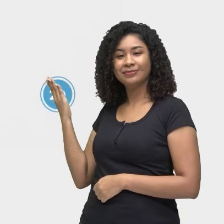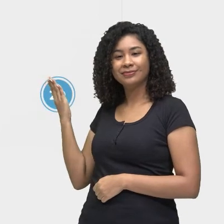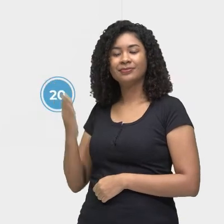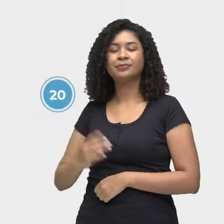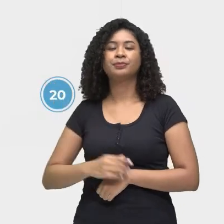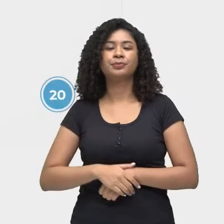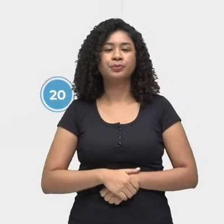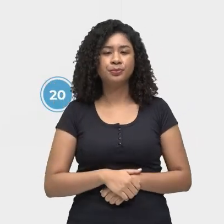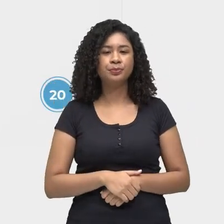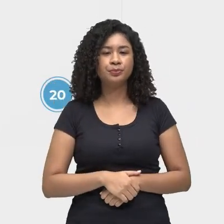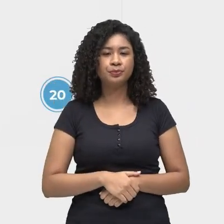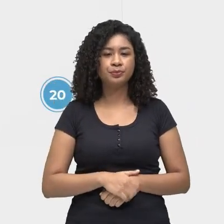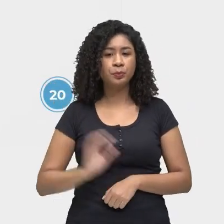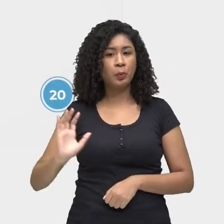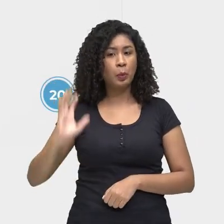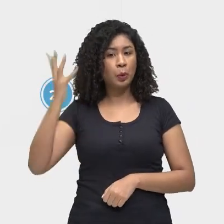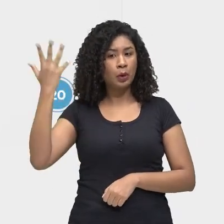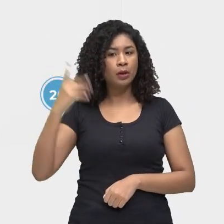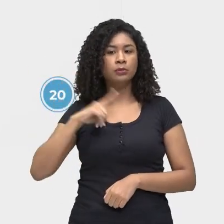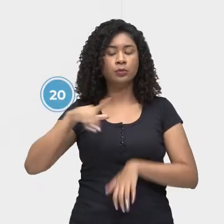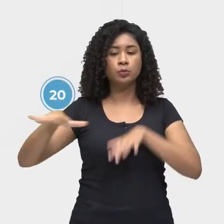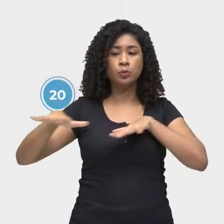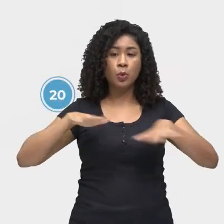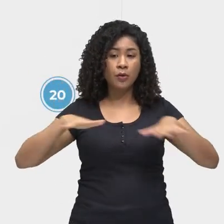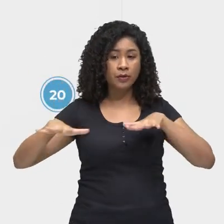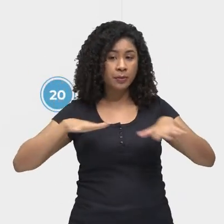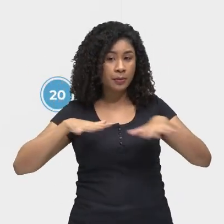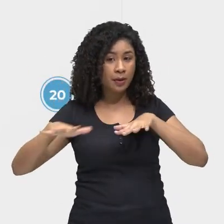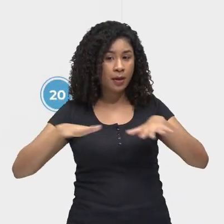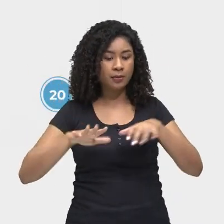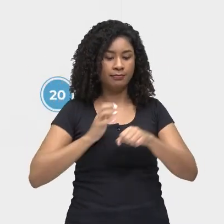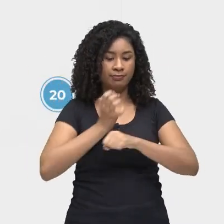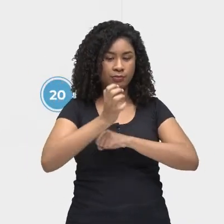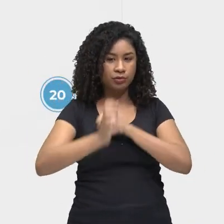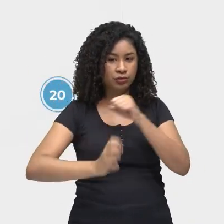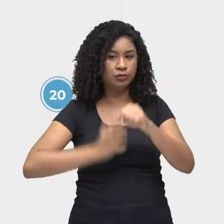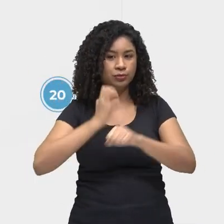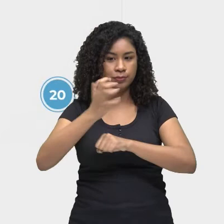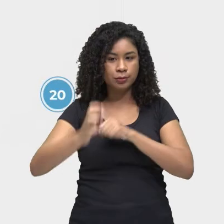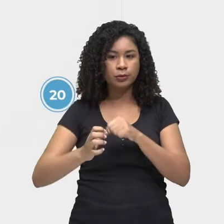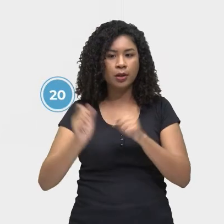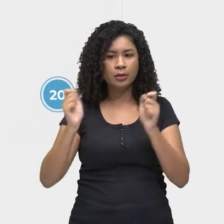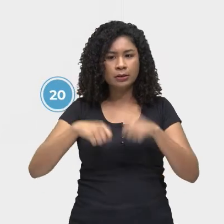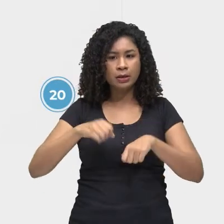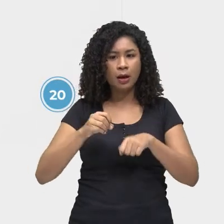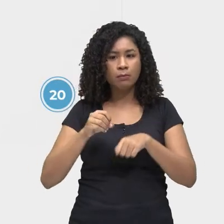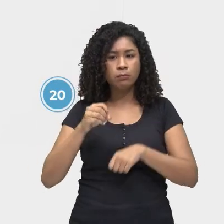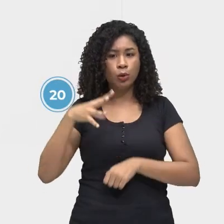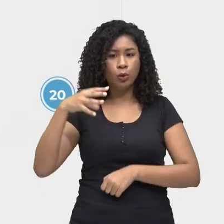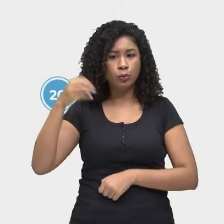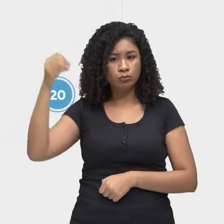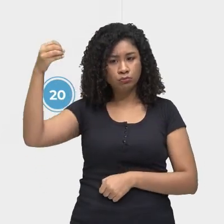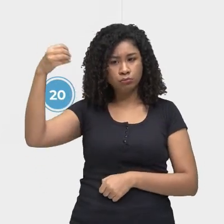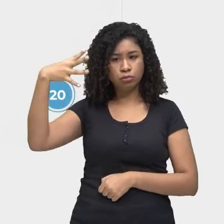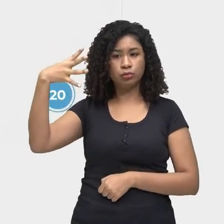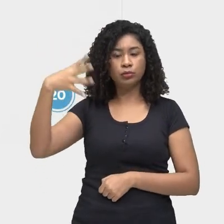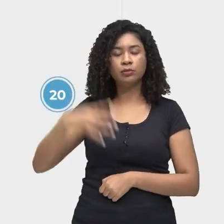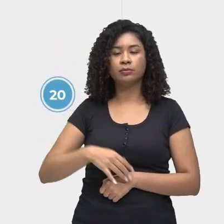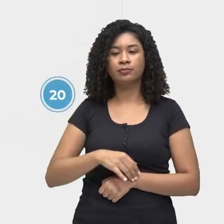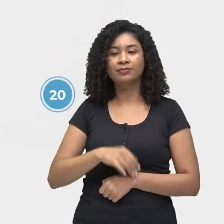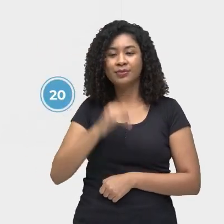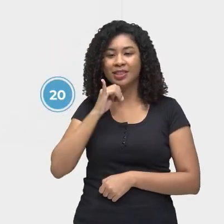algumas situações, a movimentação dos elétrons emite luz, como é o caso dos vagalumes, né? Que